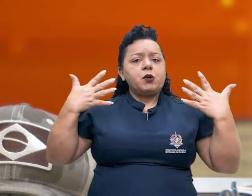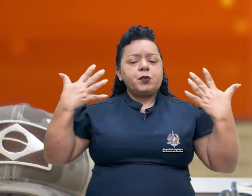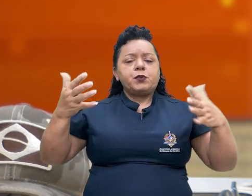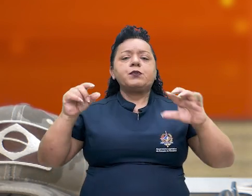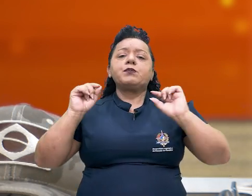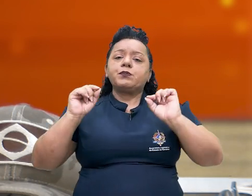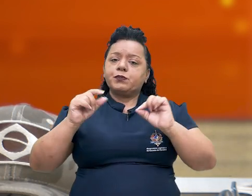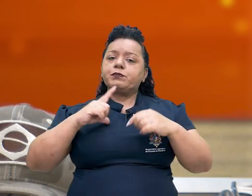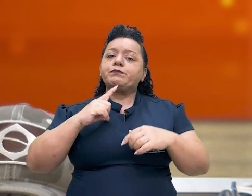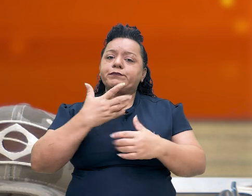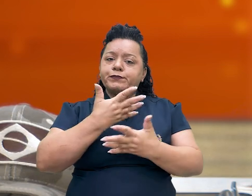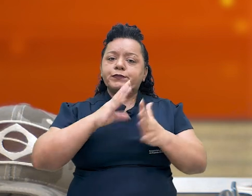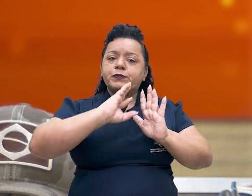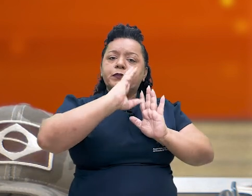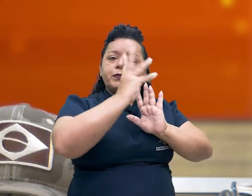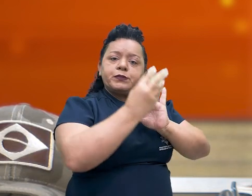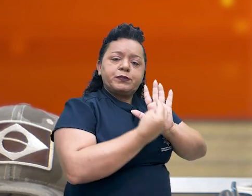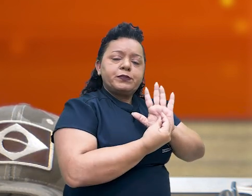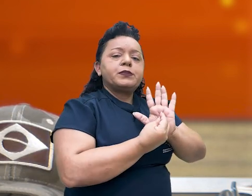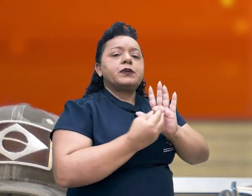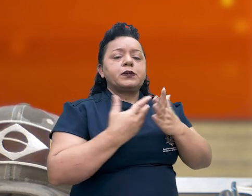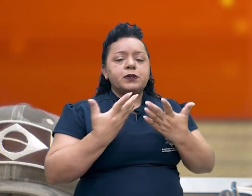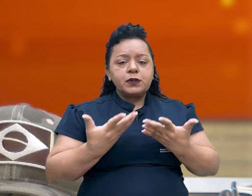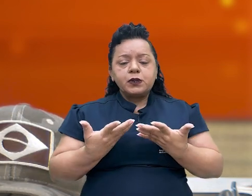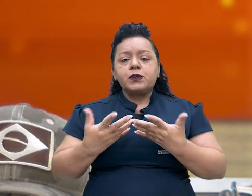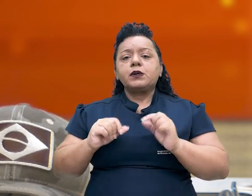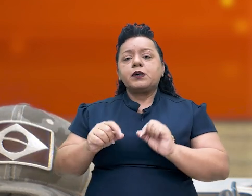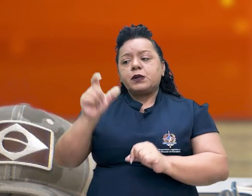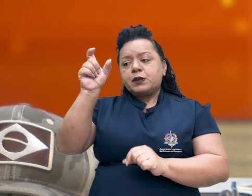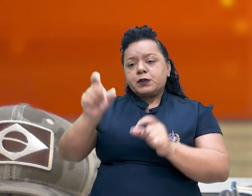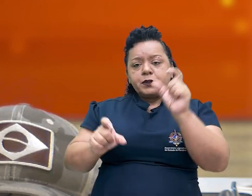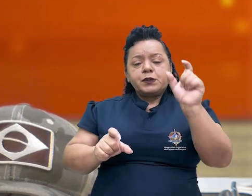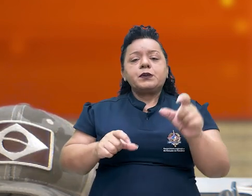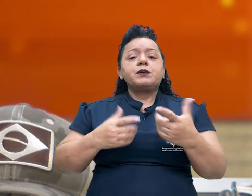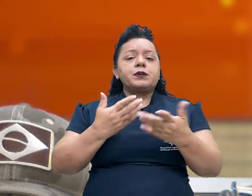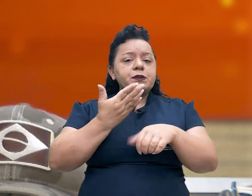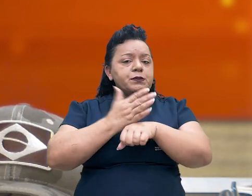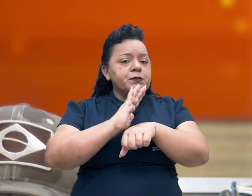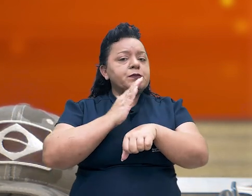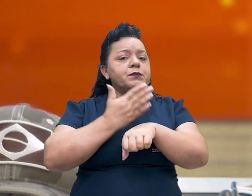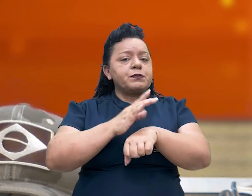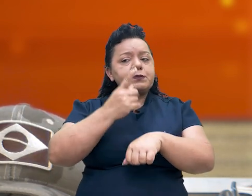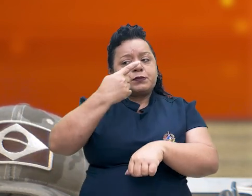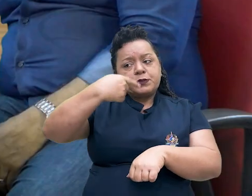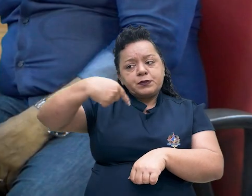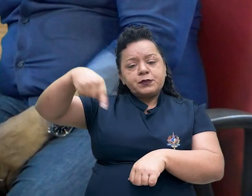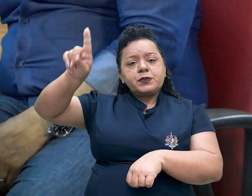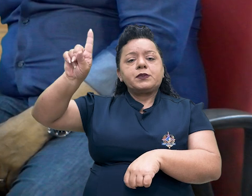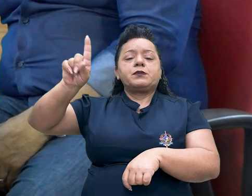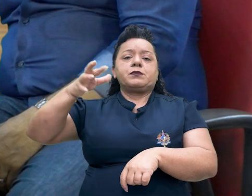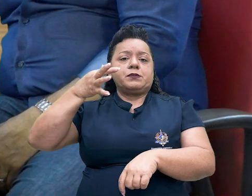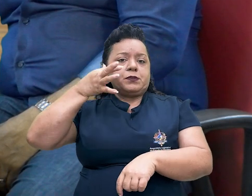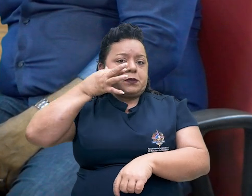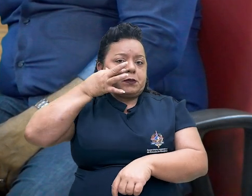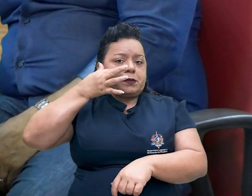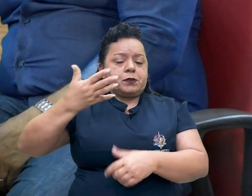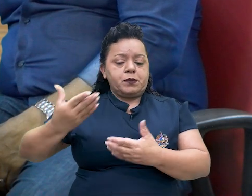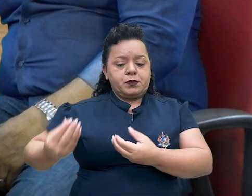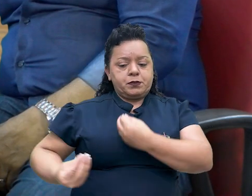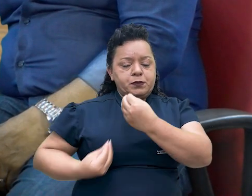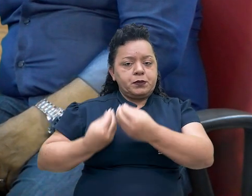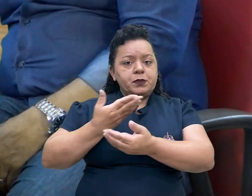amazônico né tivemos alguns agentes que estão aptos aí a a ir para Campo e D resposta com elação equipamento para